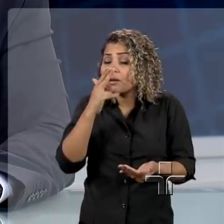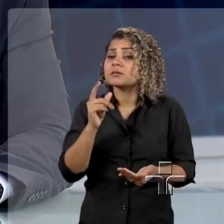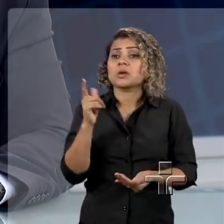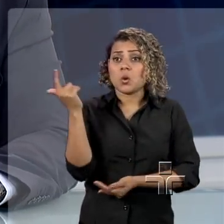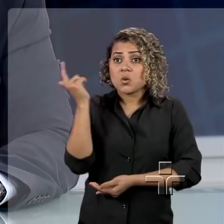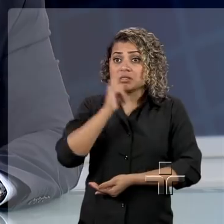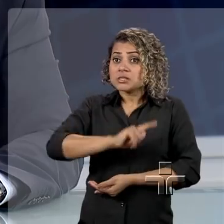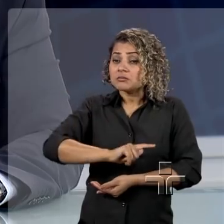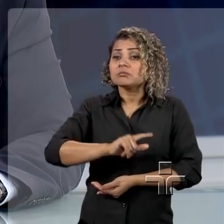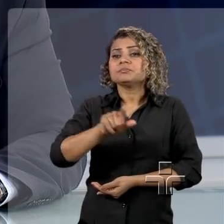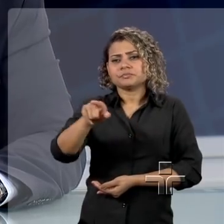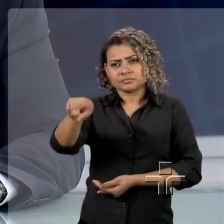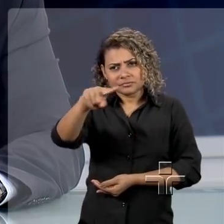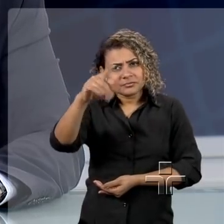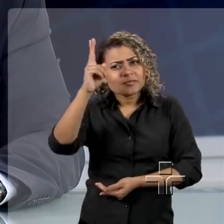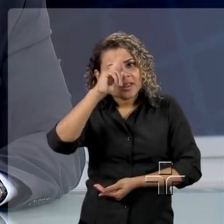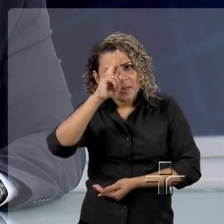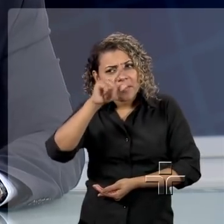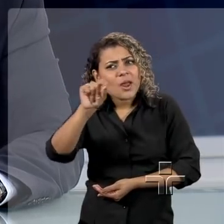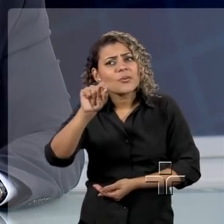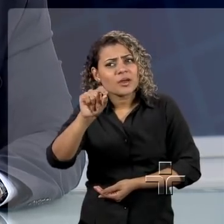e é bom que sempre se relembre,